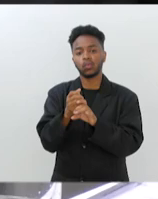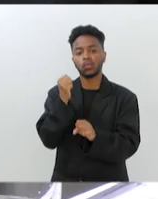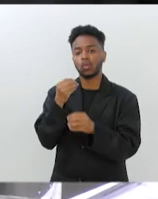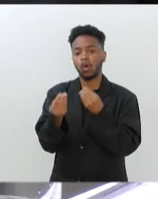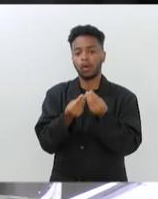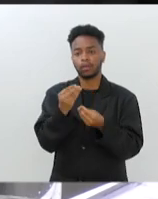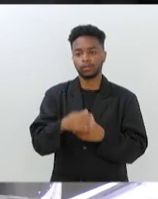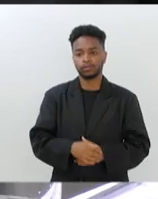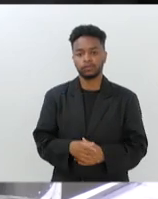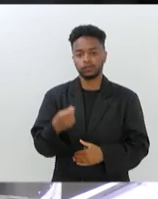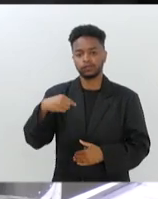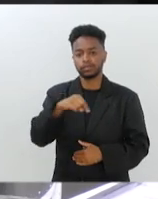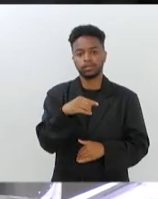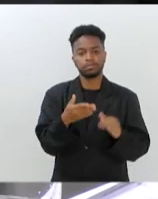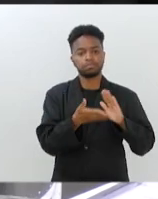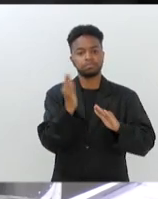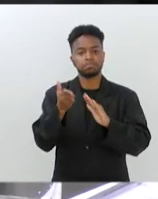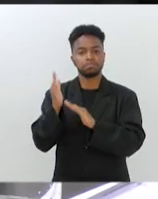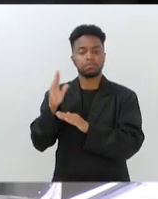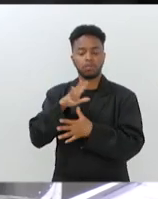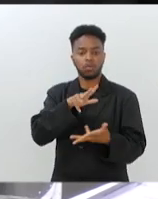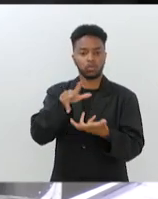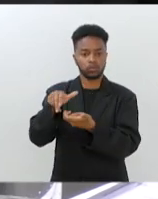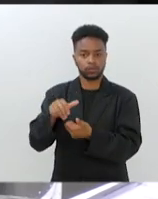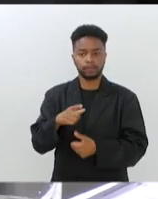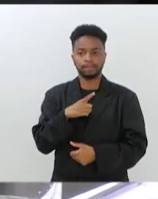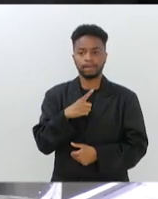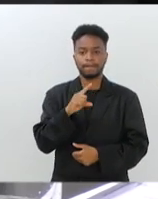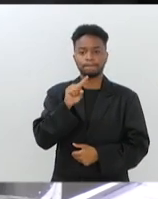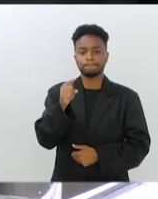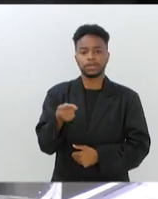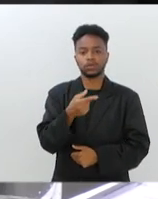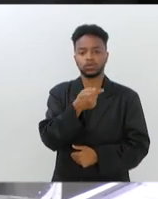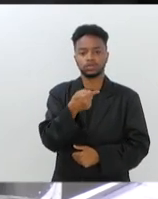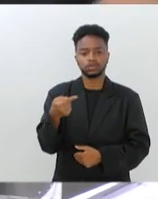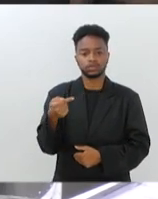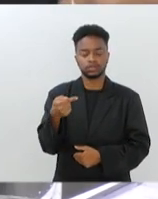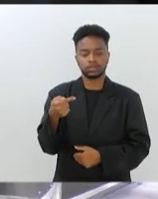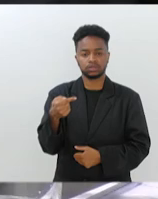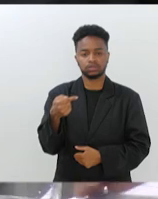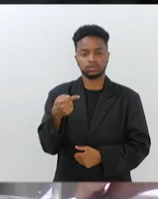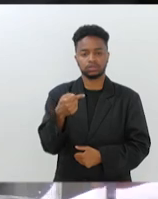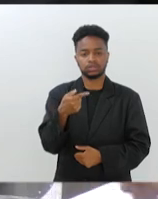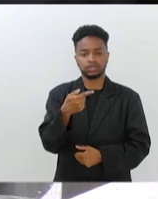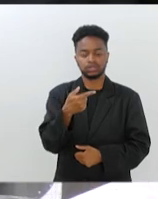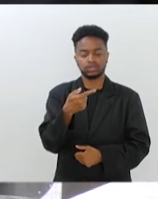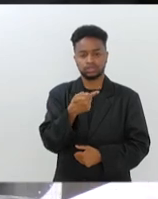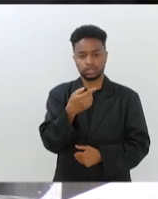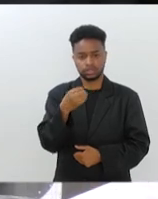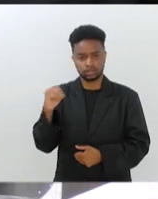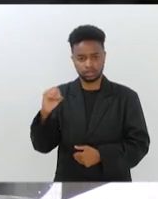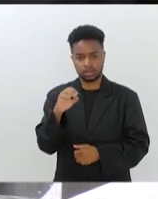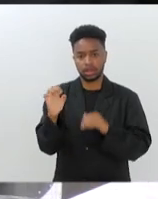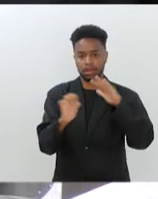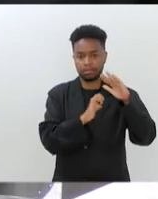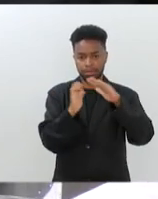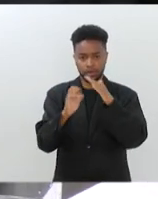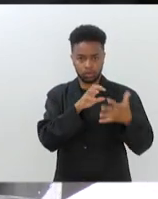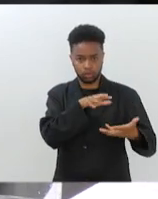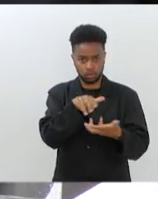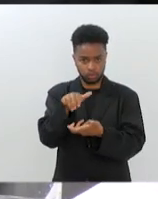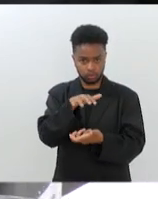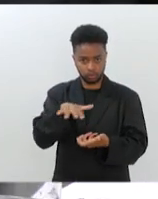fora pois pois bem são 1700 empresários no mundo inteiro o grupo